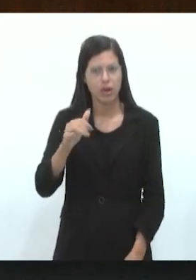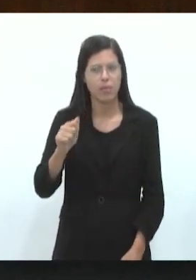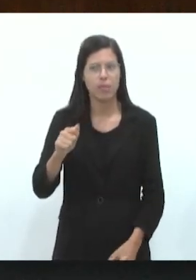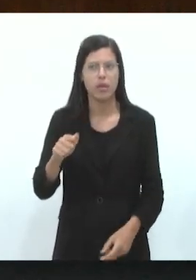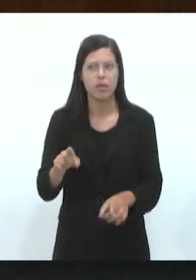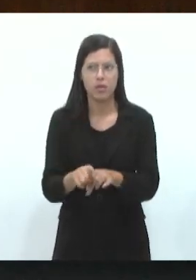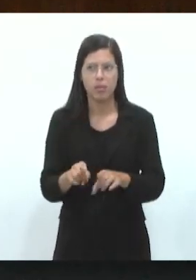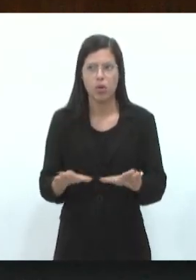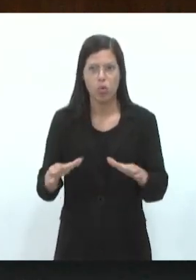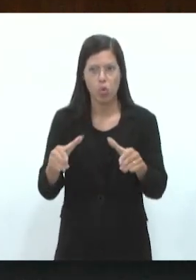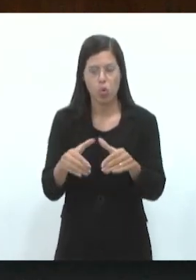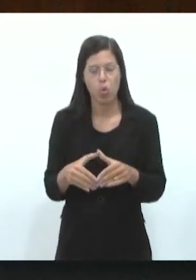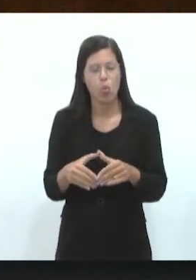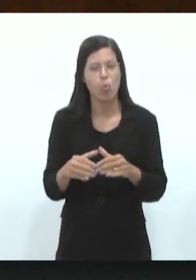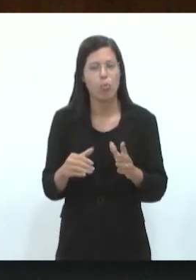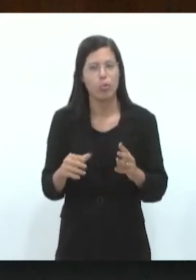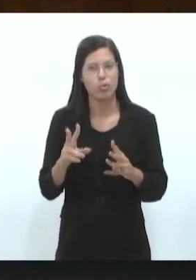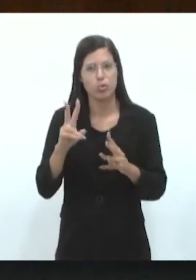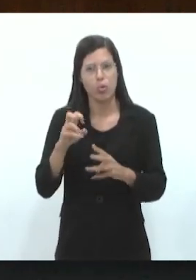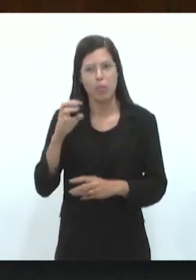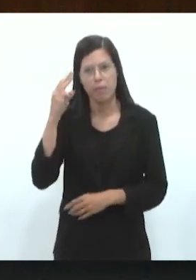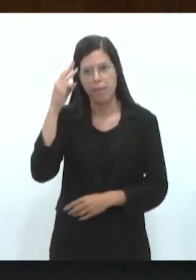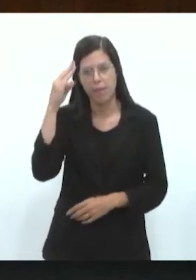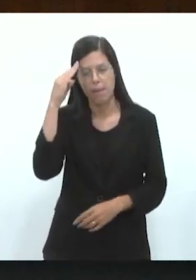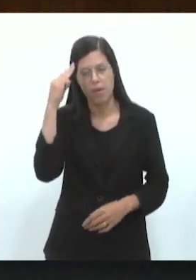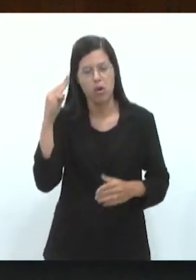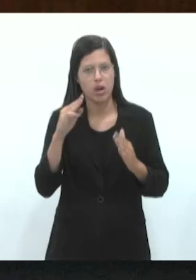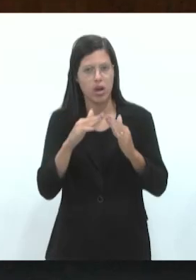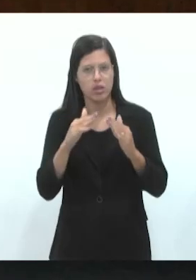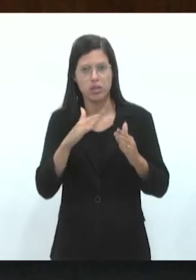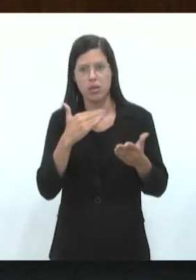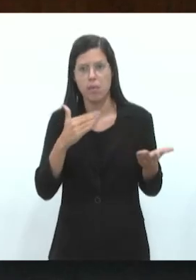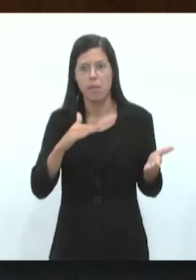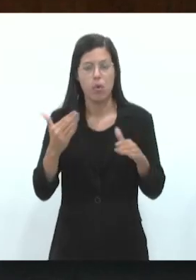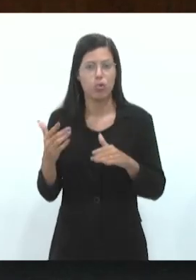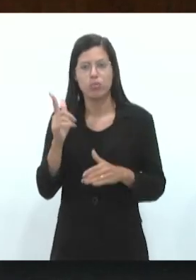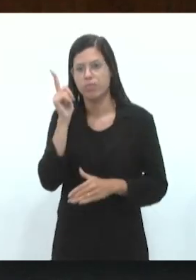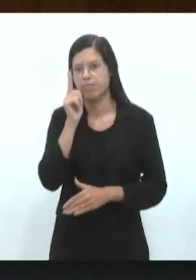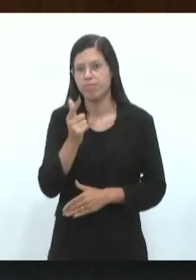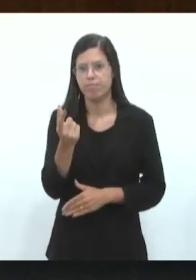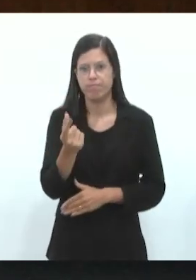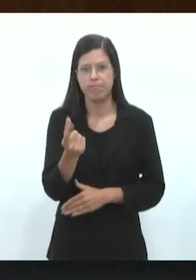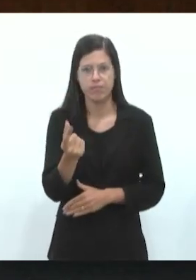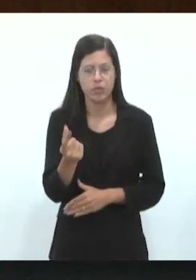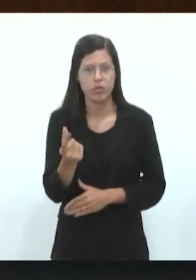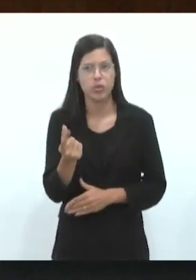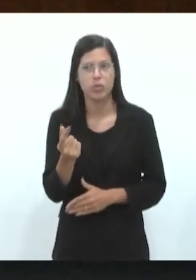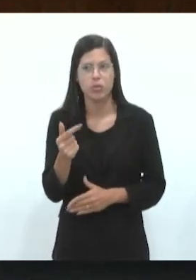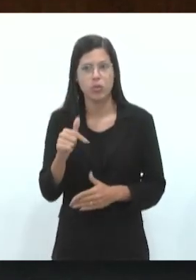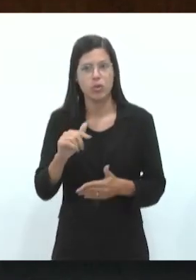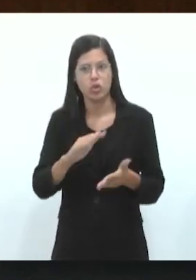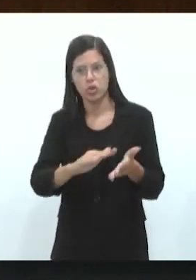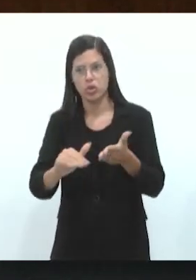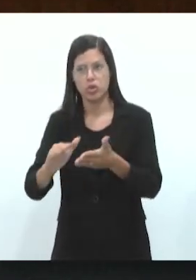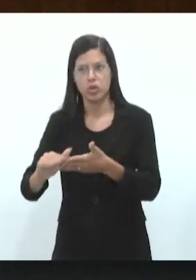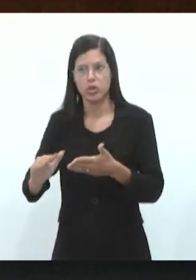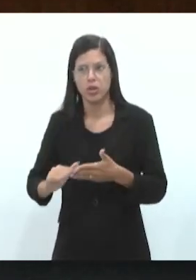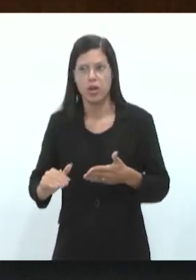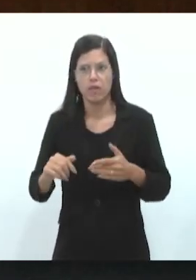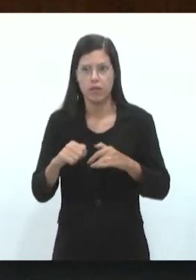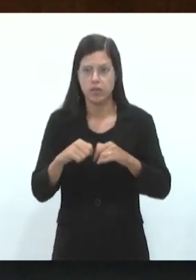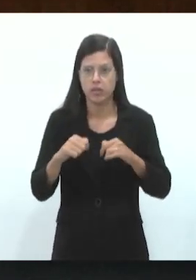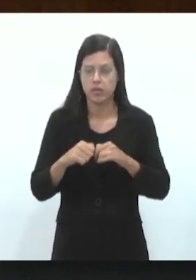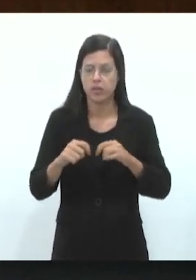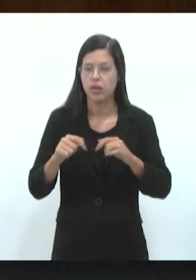Memorial Casa da Morte e também do nosso mandato, nós conseguimos, enfim, o recurso para desapropriar a Casa da Morte e fazer ali um centro de